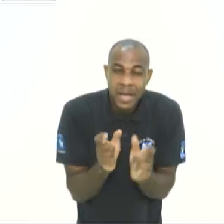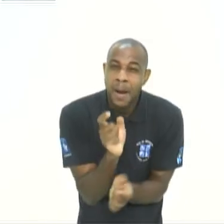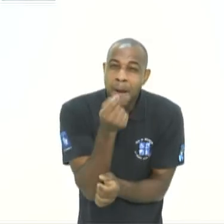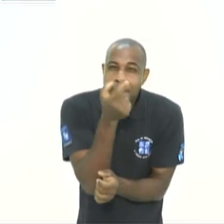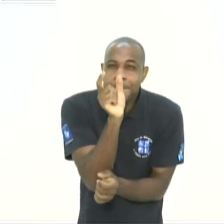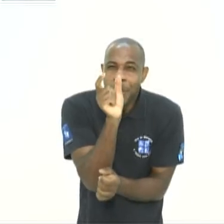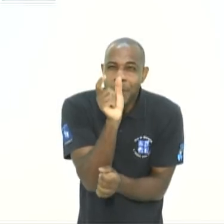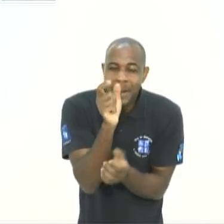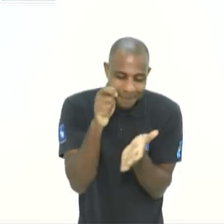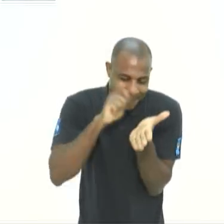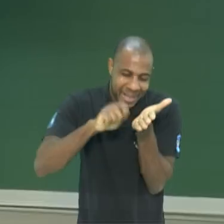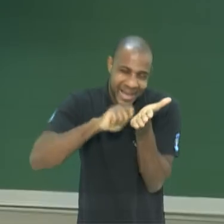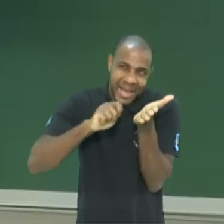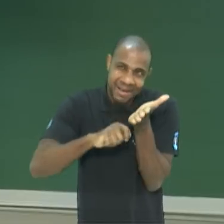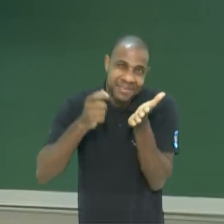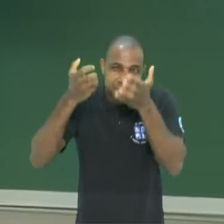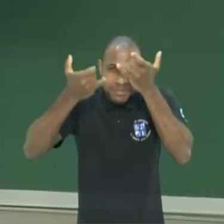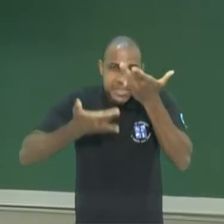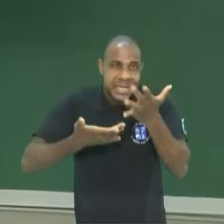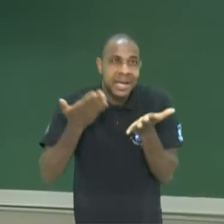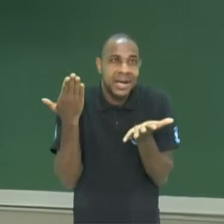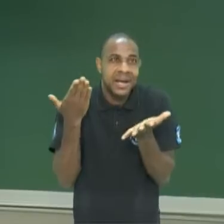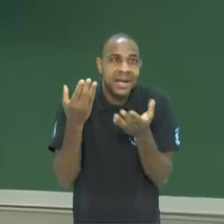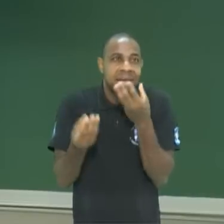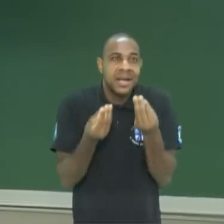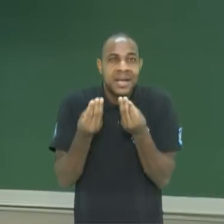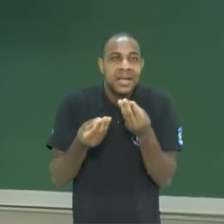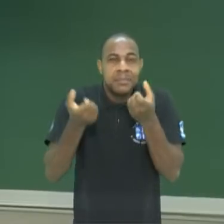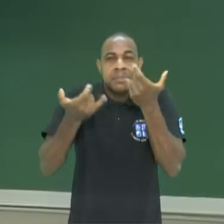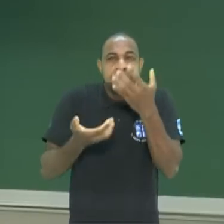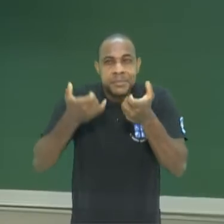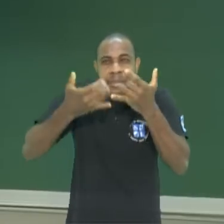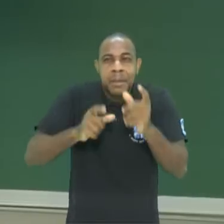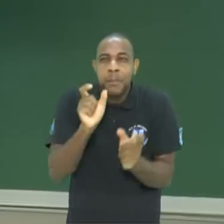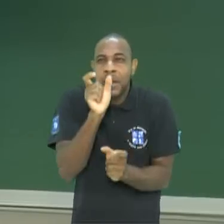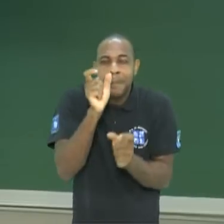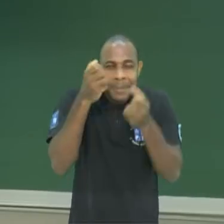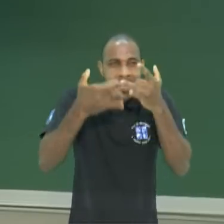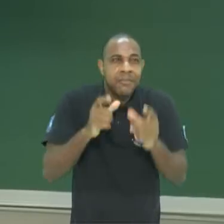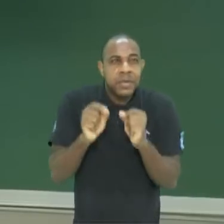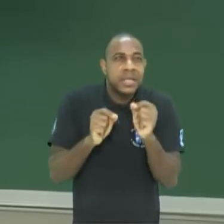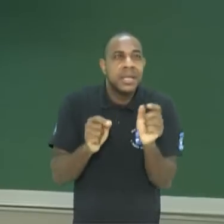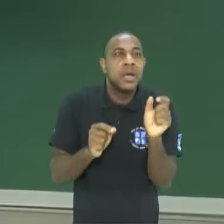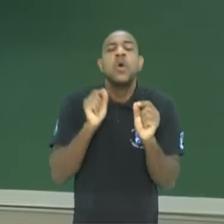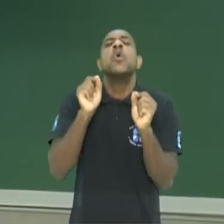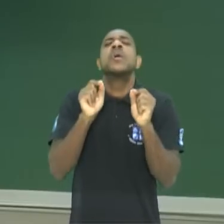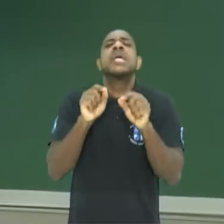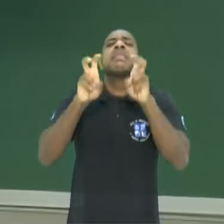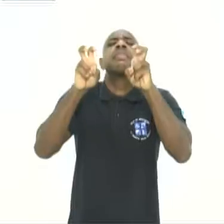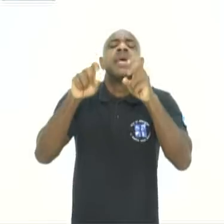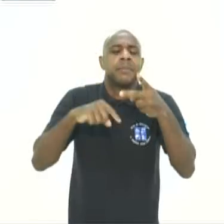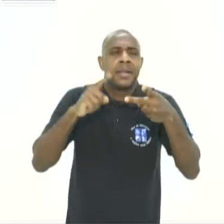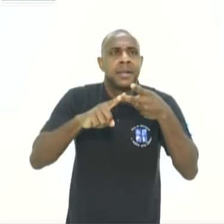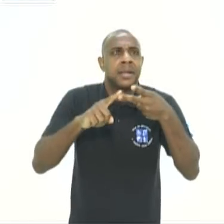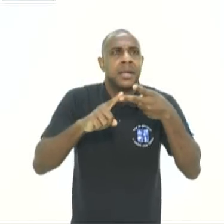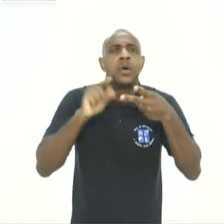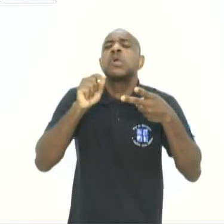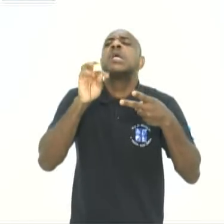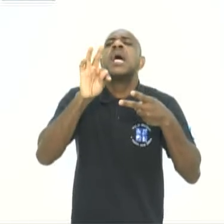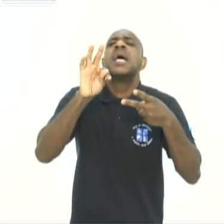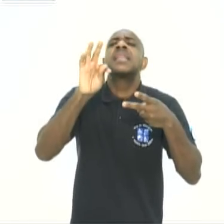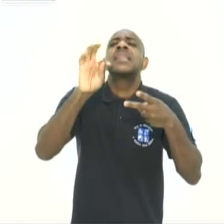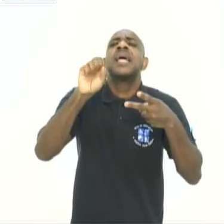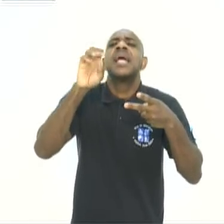vocês terem anotado aí no caderno mesmo, certo? Vocês vão definir em poucas palavras o que é tema, o que é